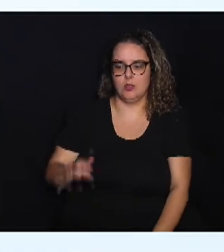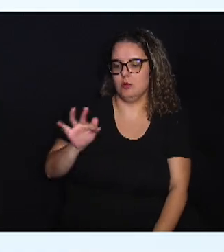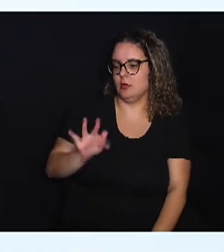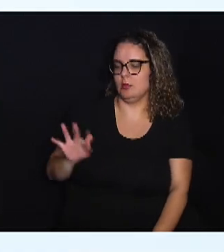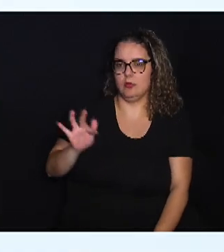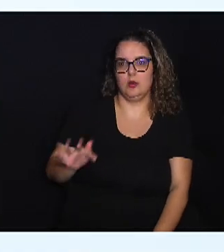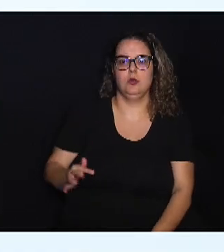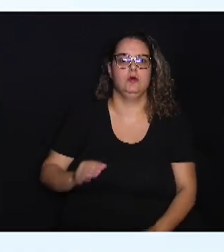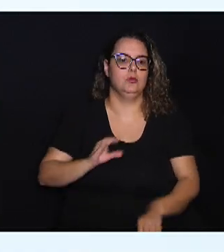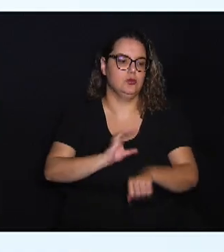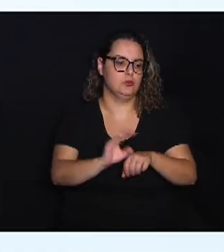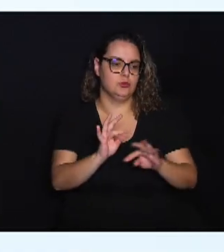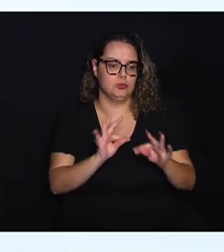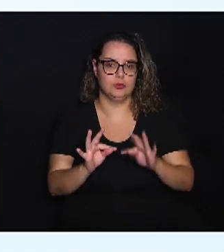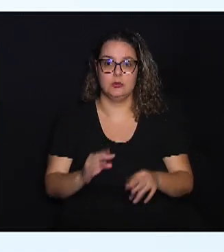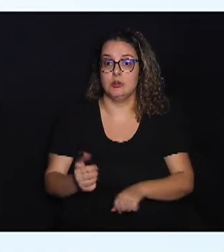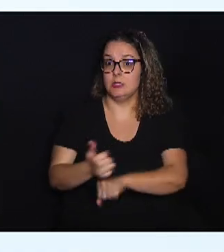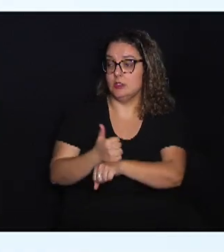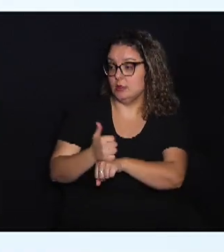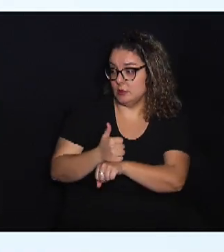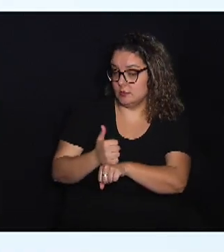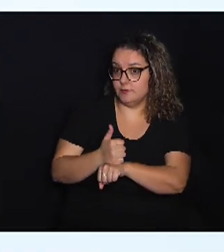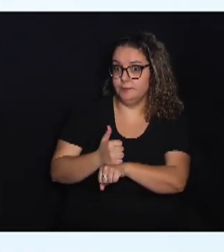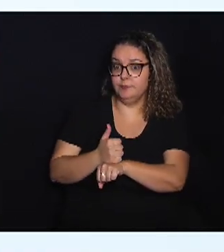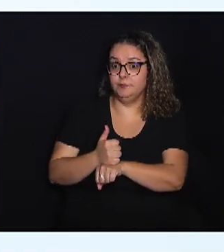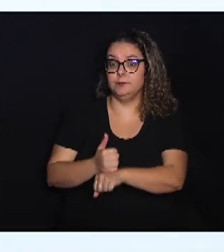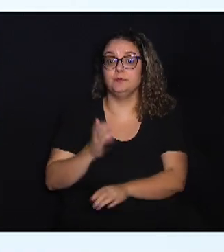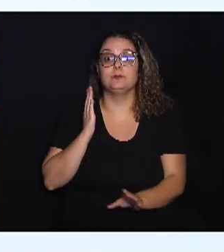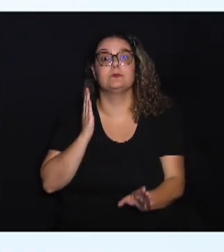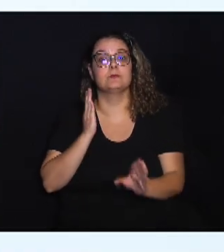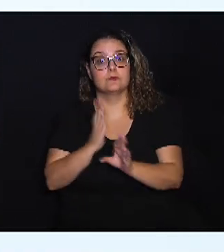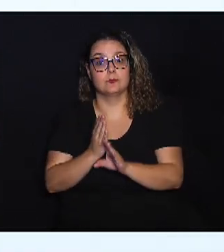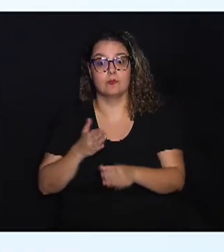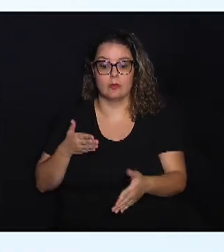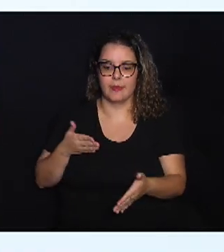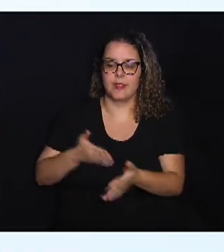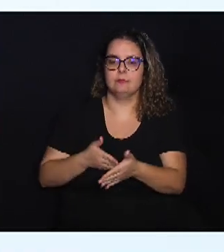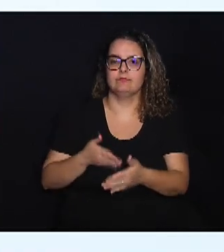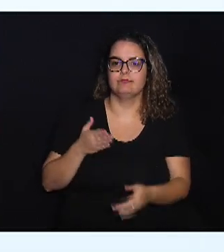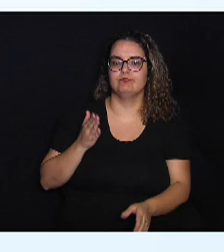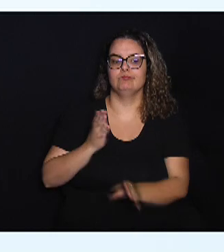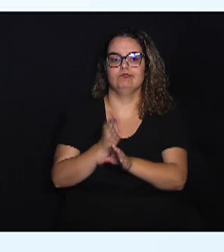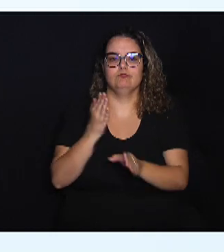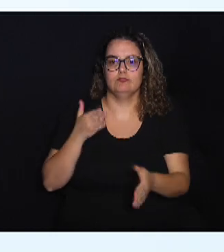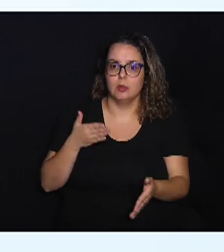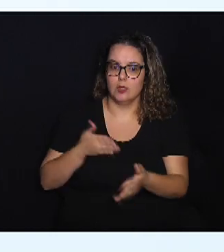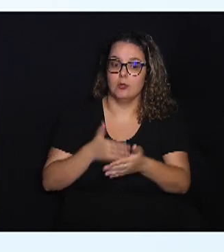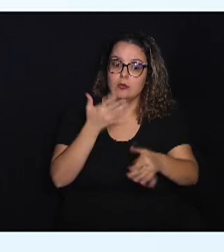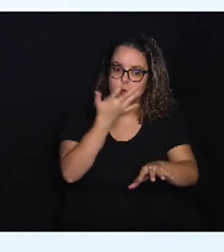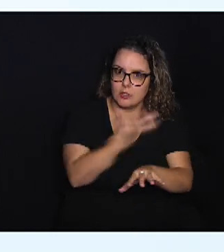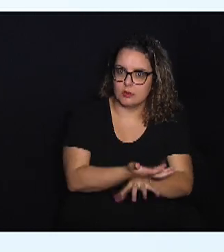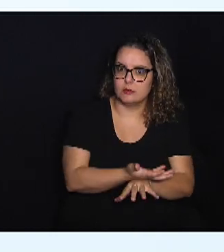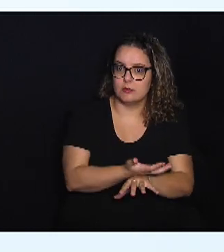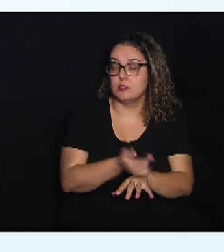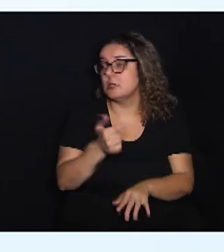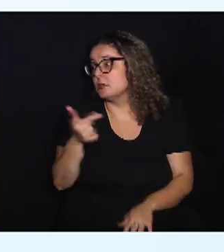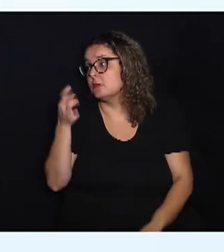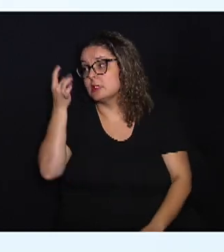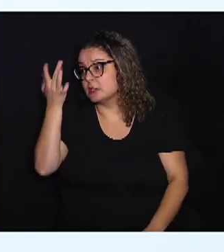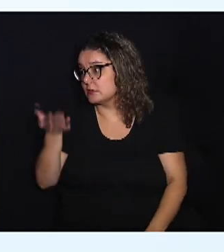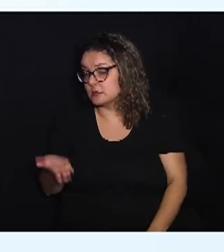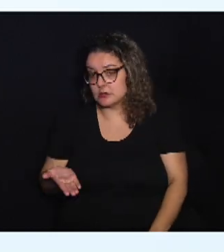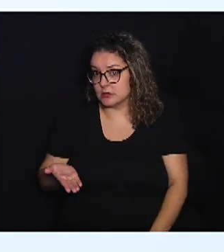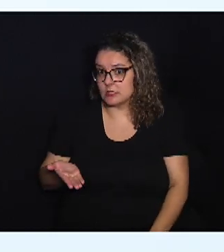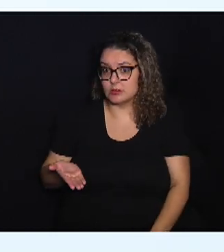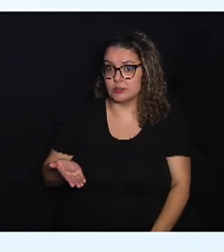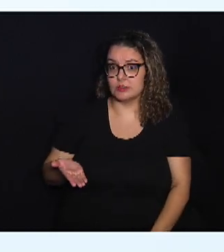curso técnico, na vida profissional, você vai achar uma barreira, você vai achar uma disciplina que você não vai ter essa facilidade.